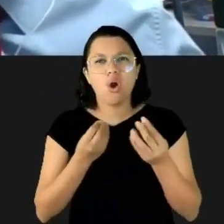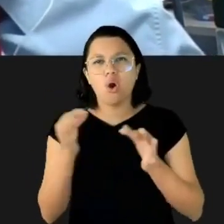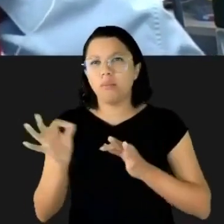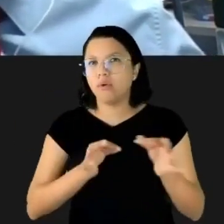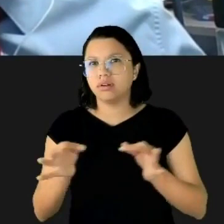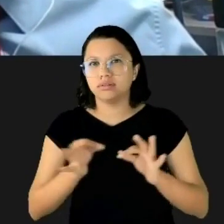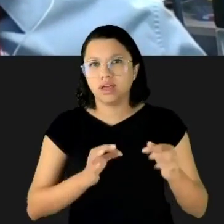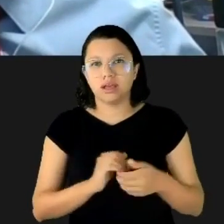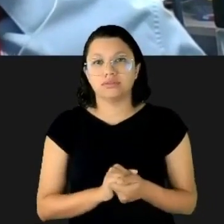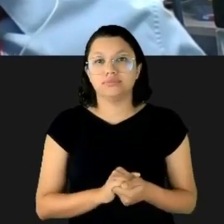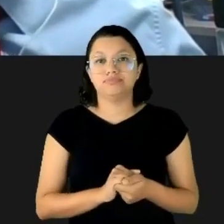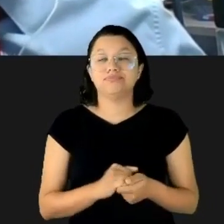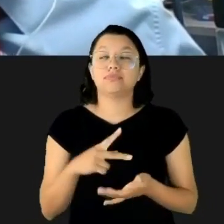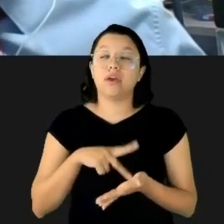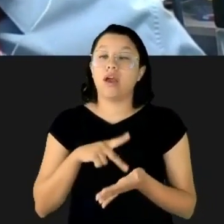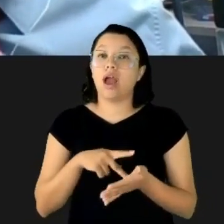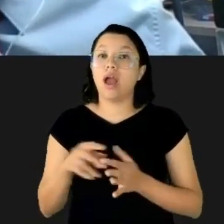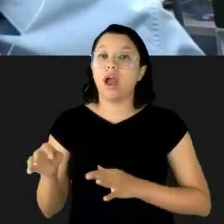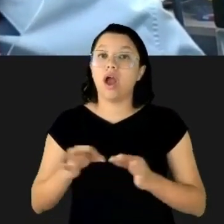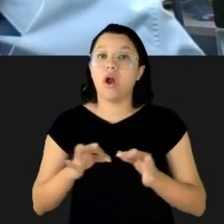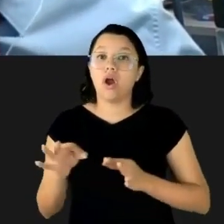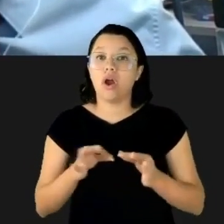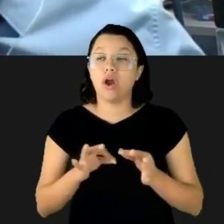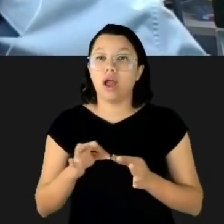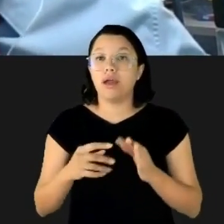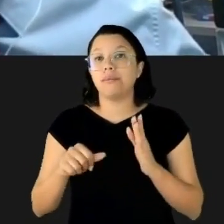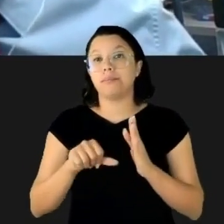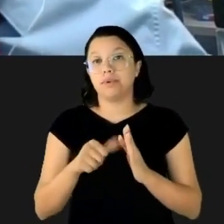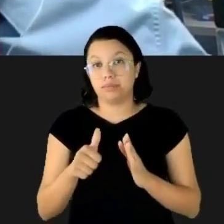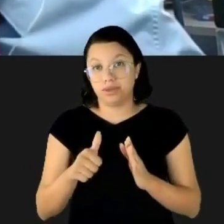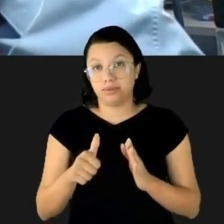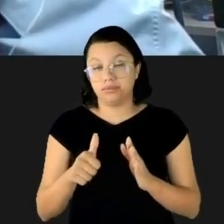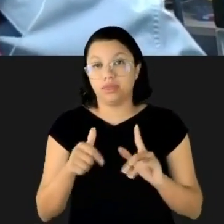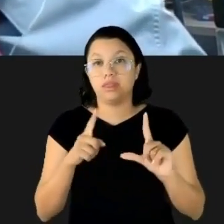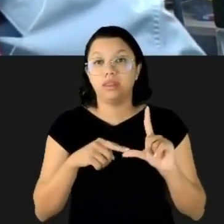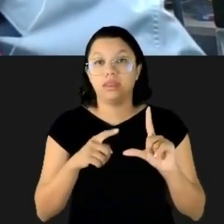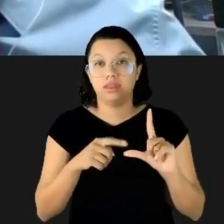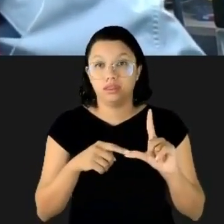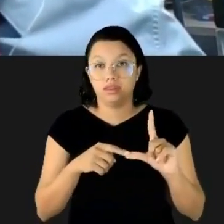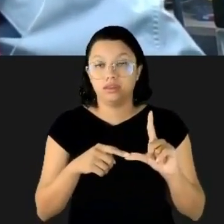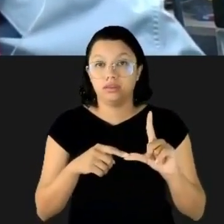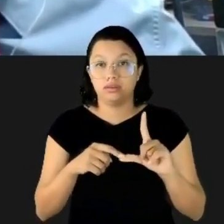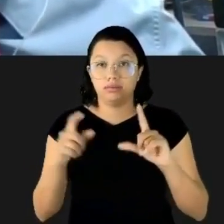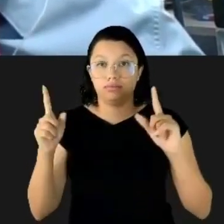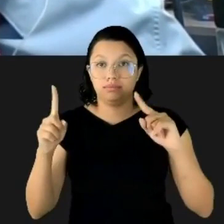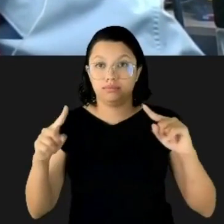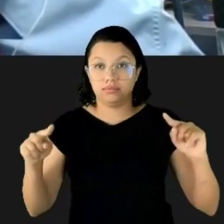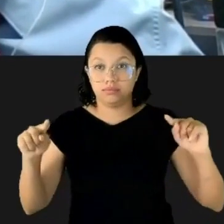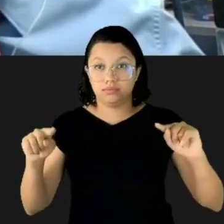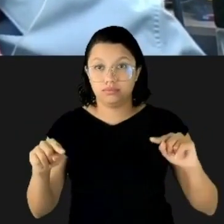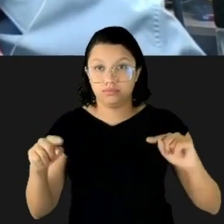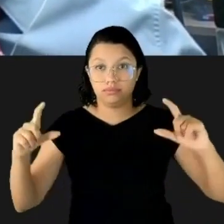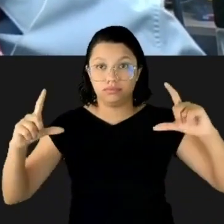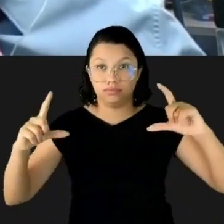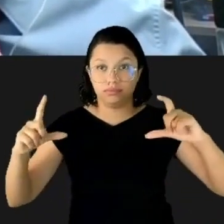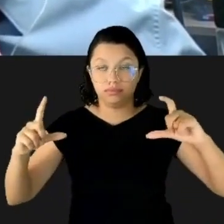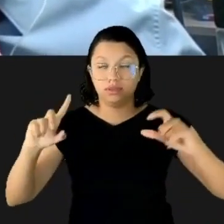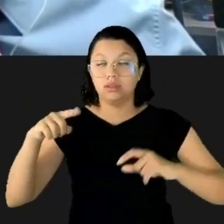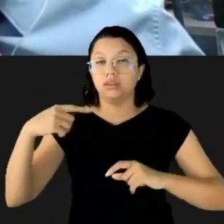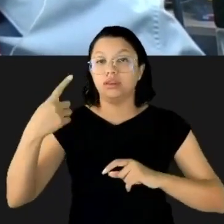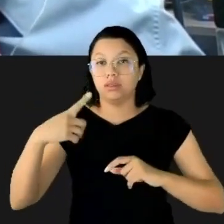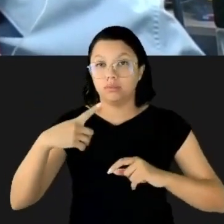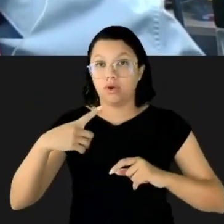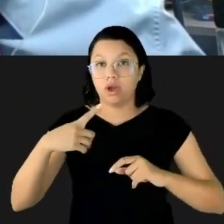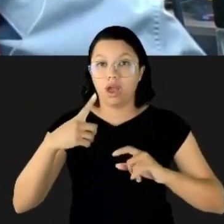ordenado na verdade ele é ordenado primeiro pela letra pelos colchetes que são os fluxos e depois